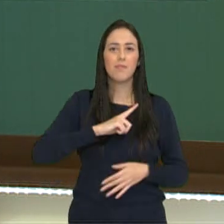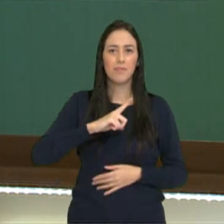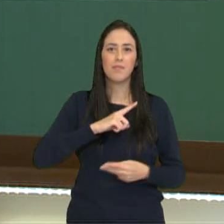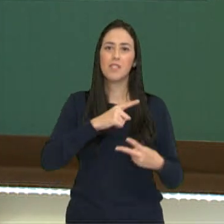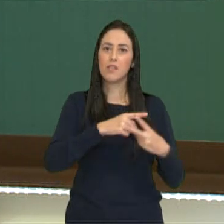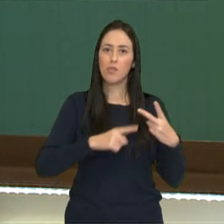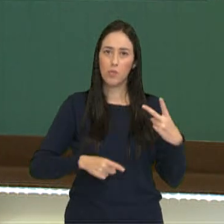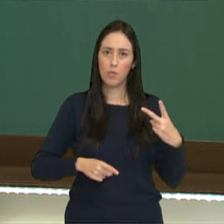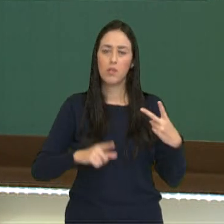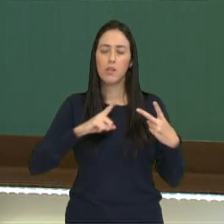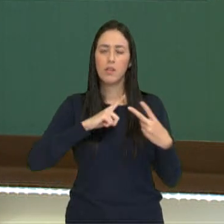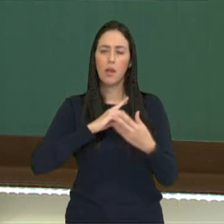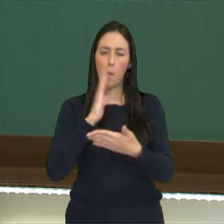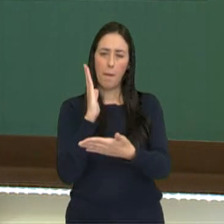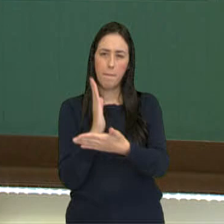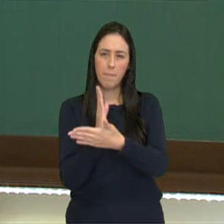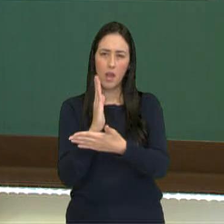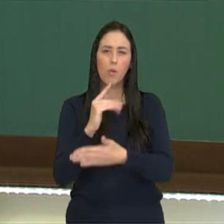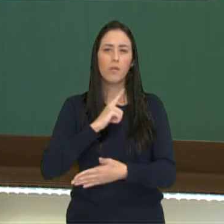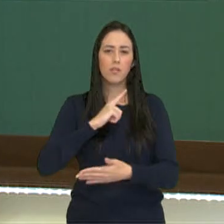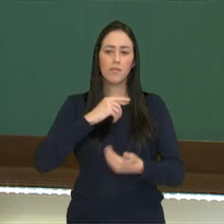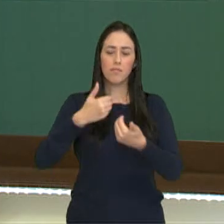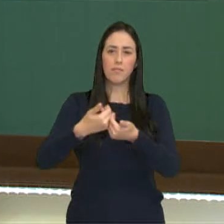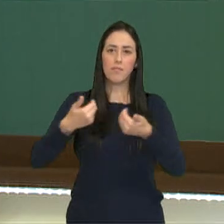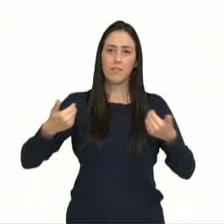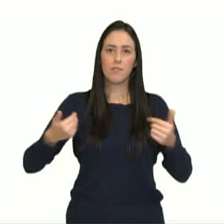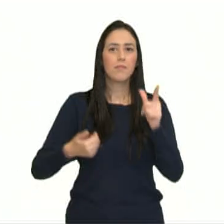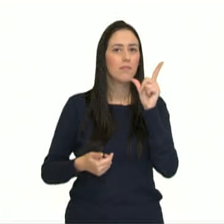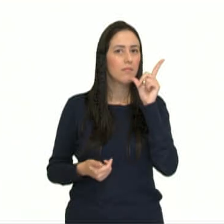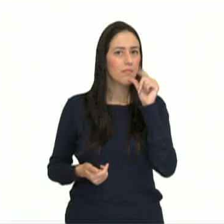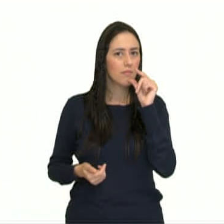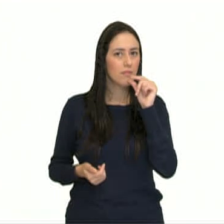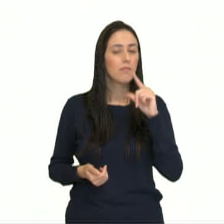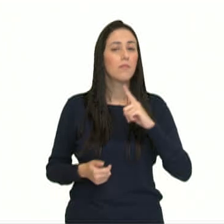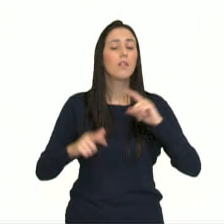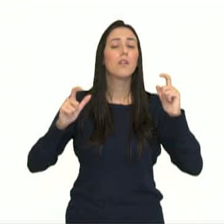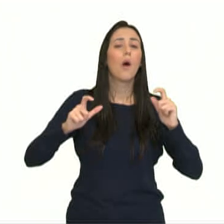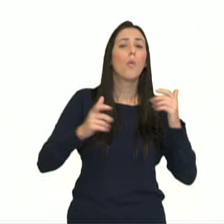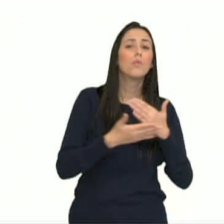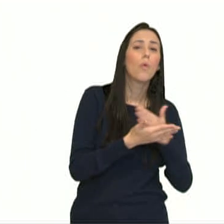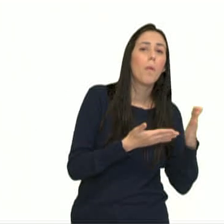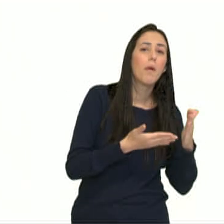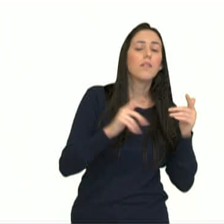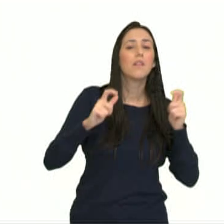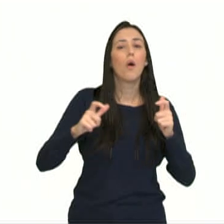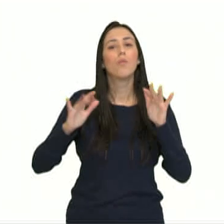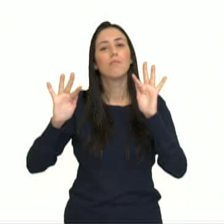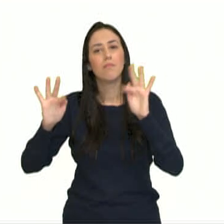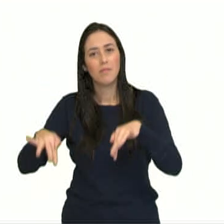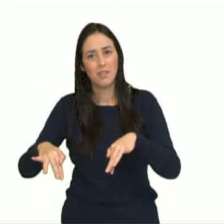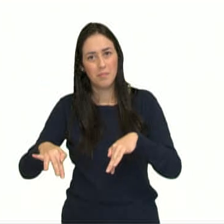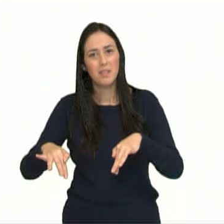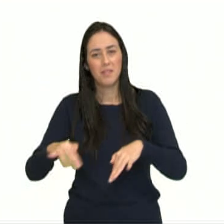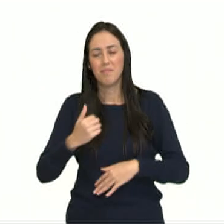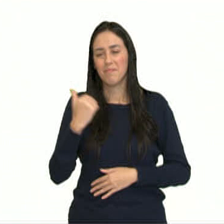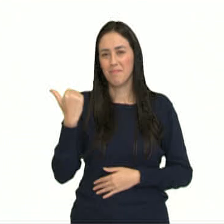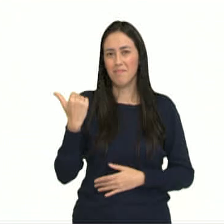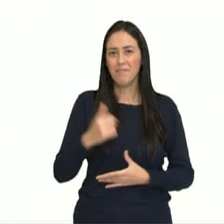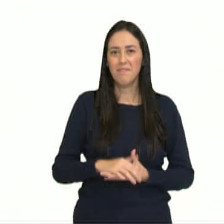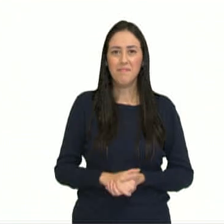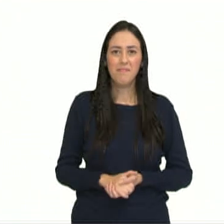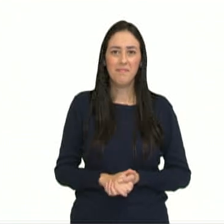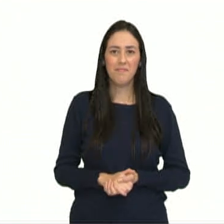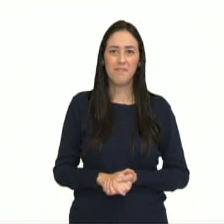E nós temos aqui bem no meio um divisor de água que vai delimitar aonde começa e aonde termina esta bacia